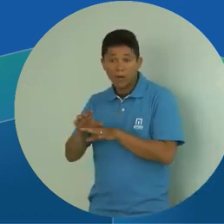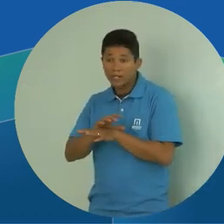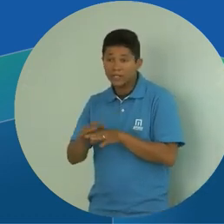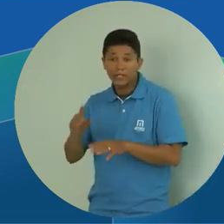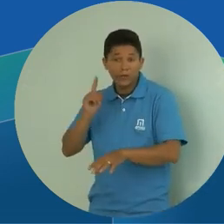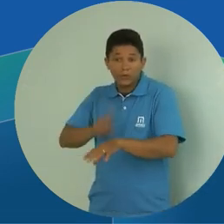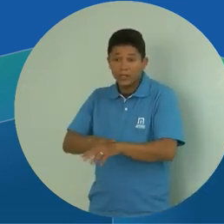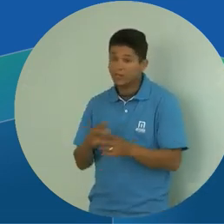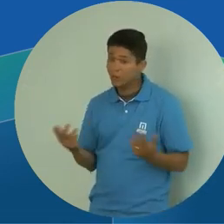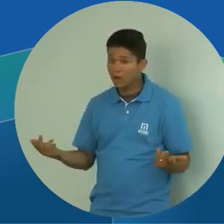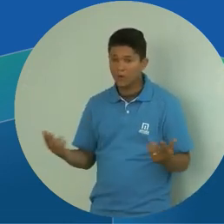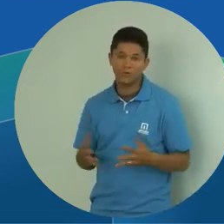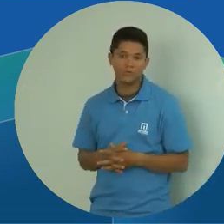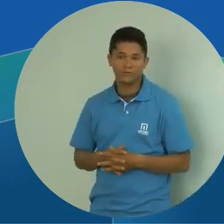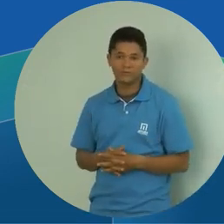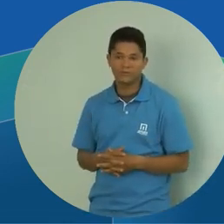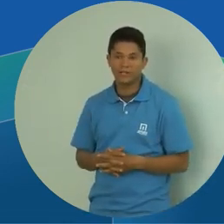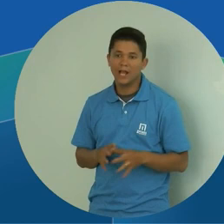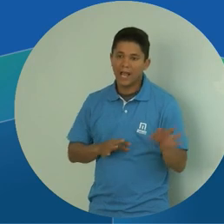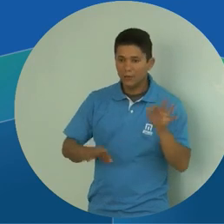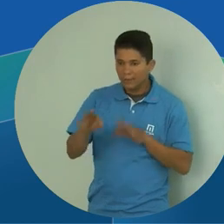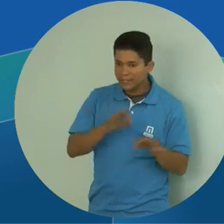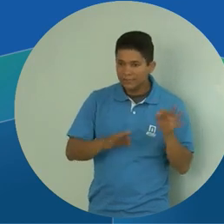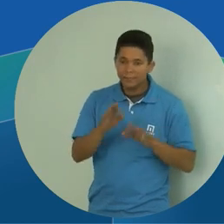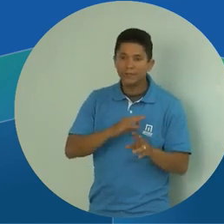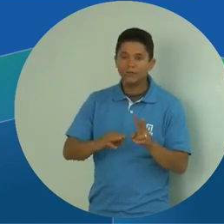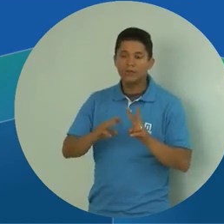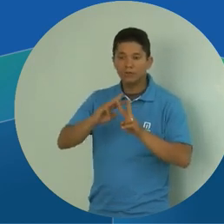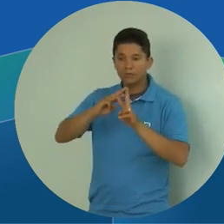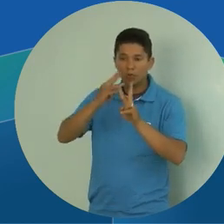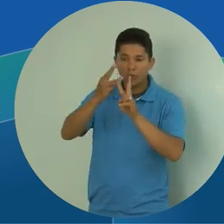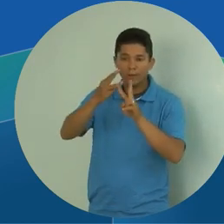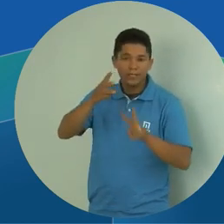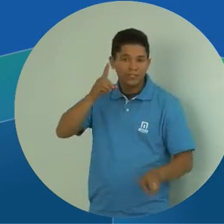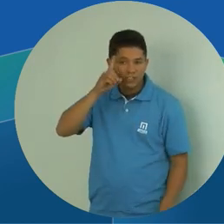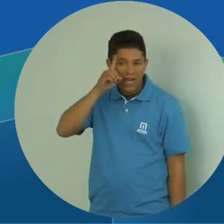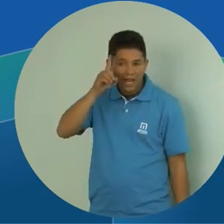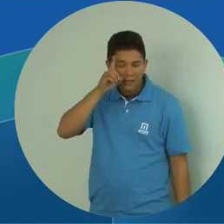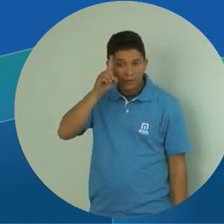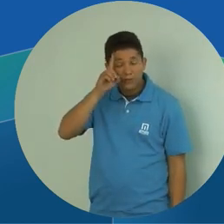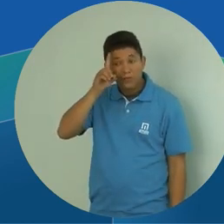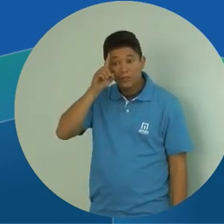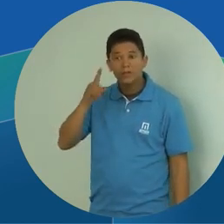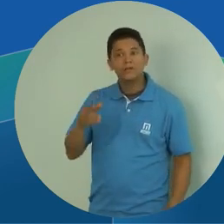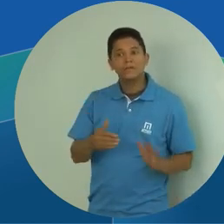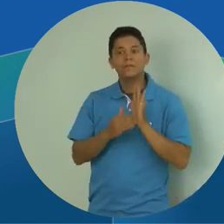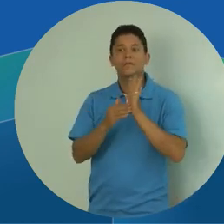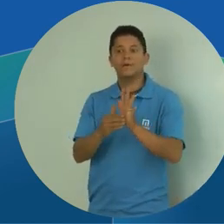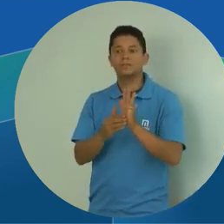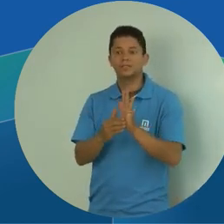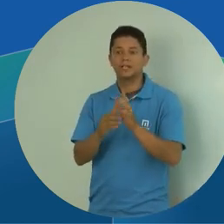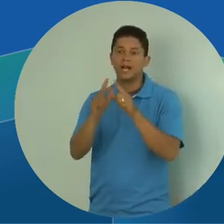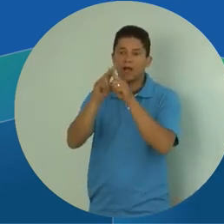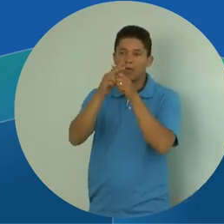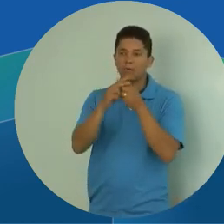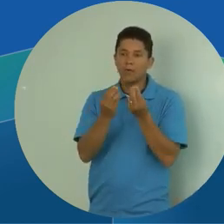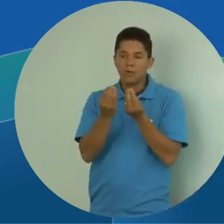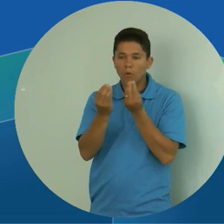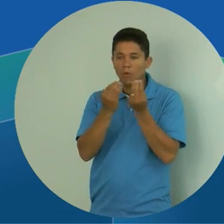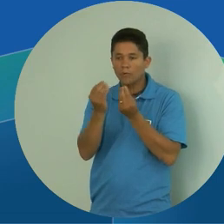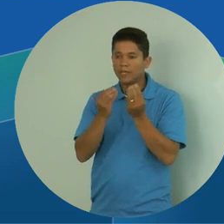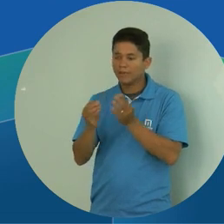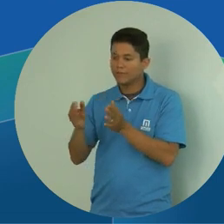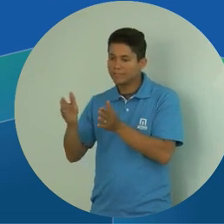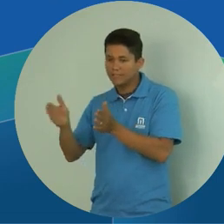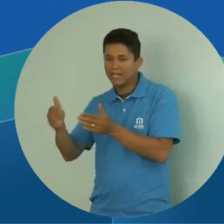aqui. E isso, no planejamento de volumes diários, isso refletia na configuração dos blocos. O que a